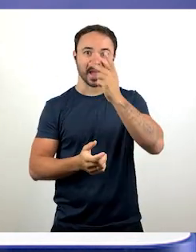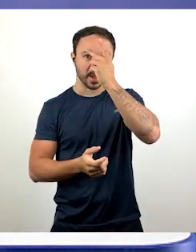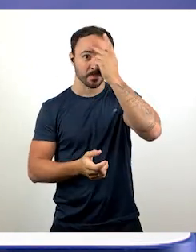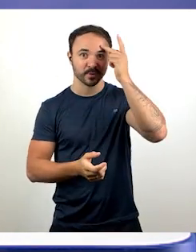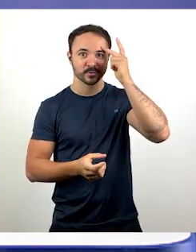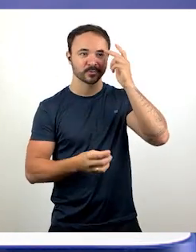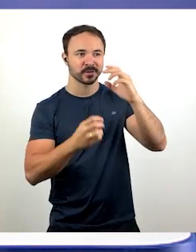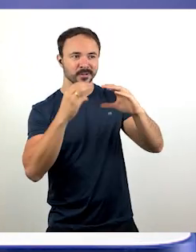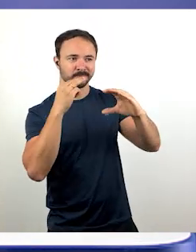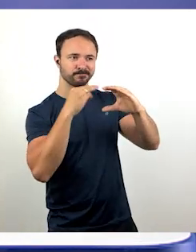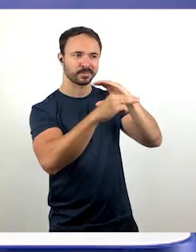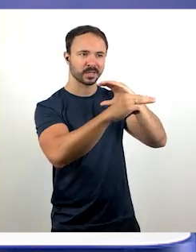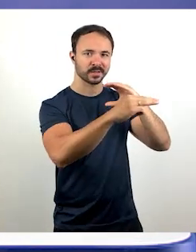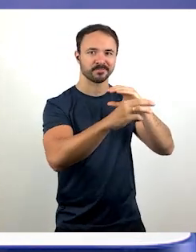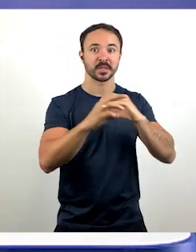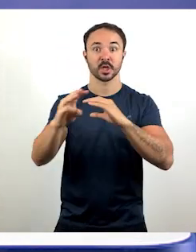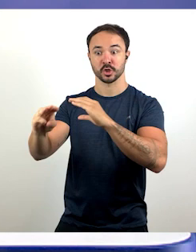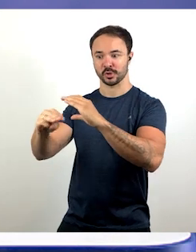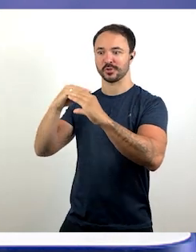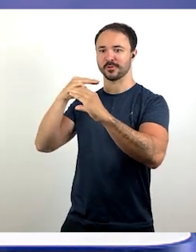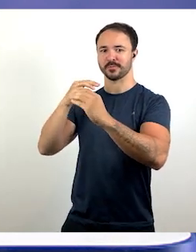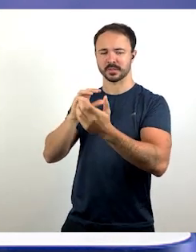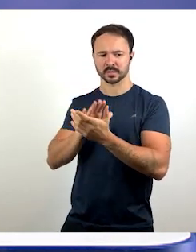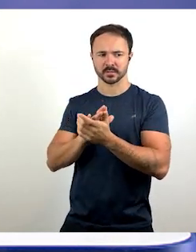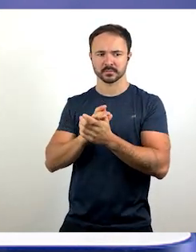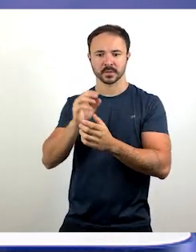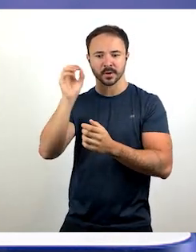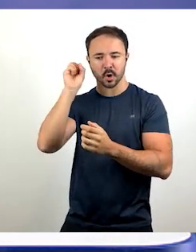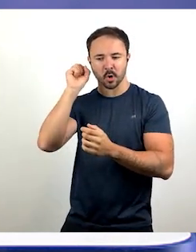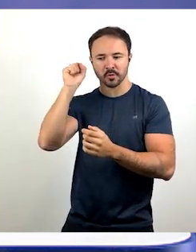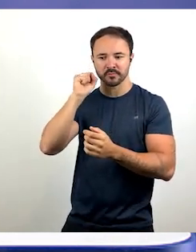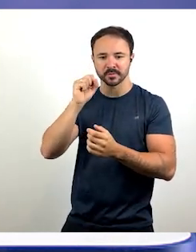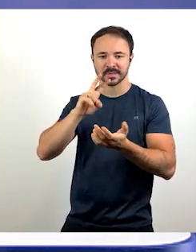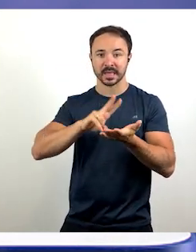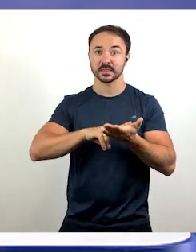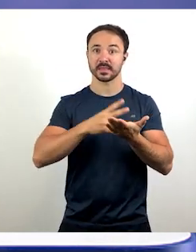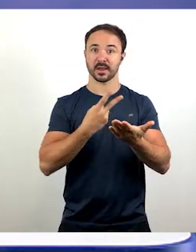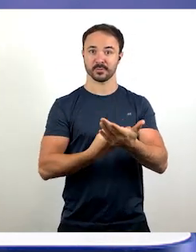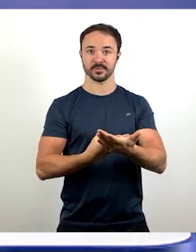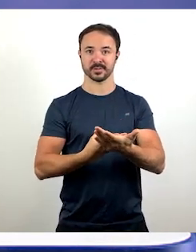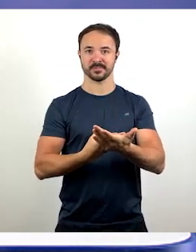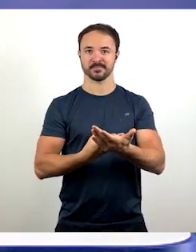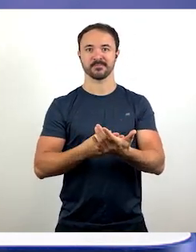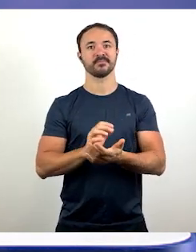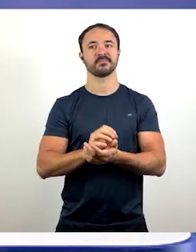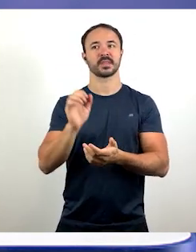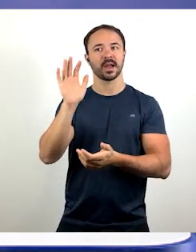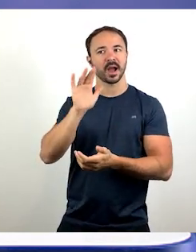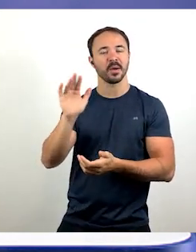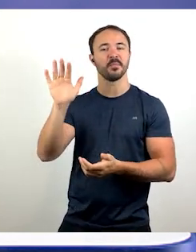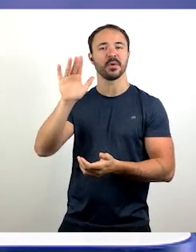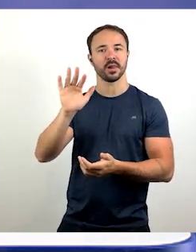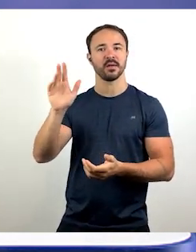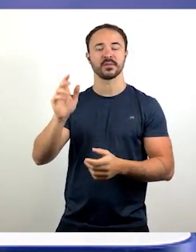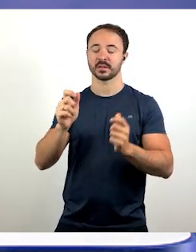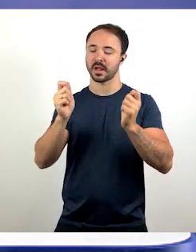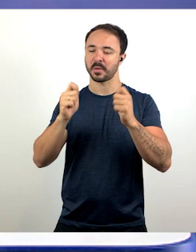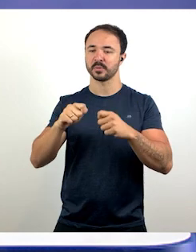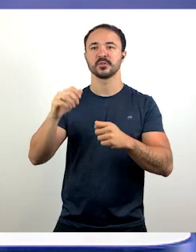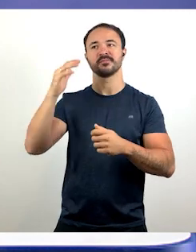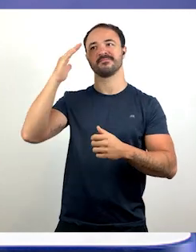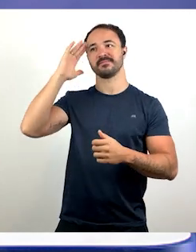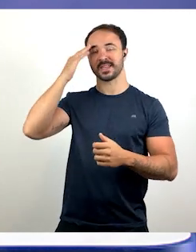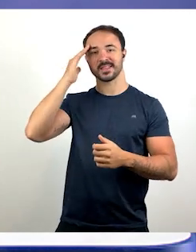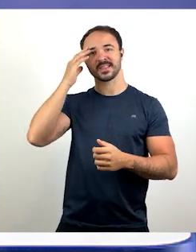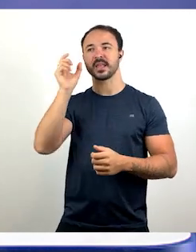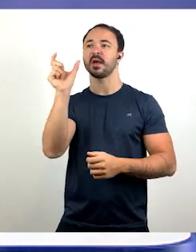E assim, quem ouve essa linguagem e quem ouve esses bips consegue traduzir a palavra em